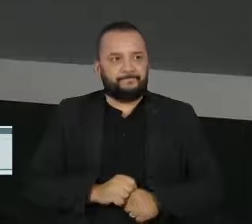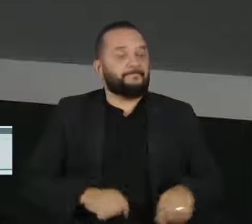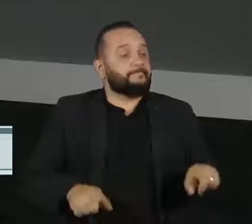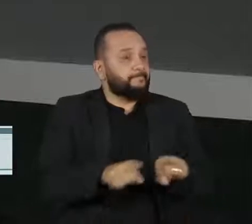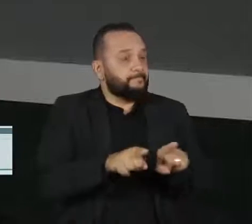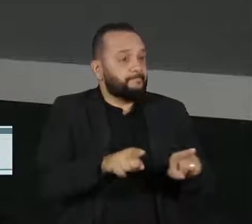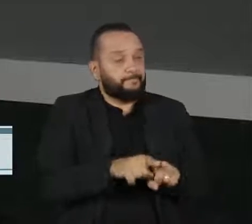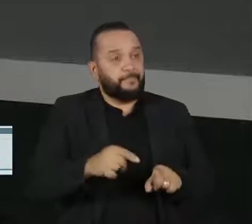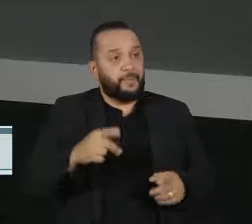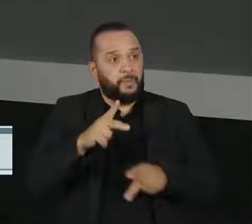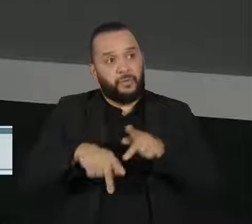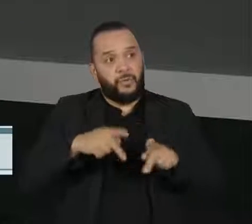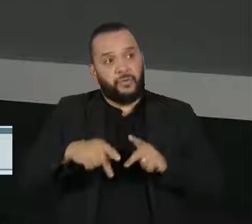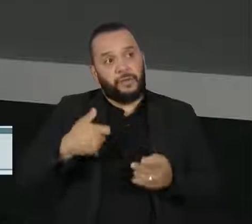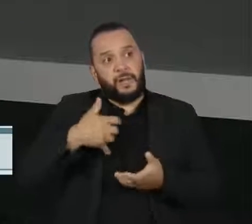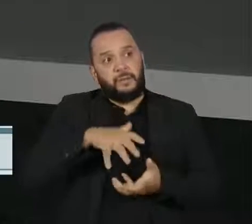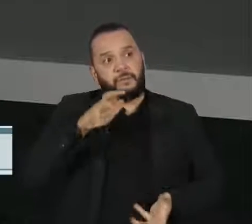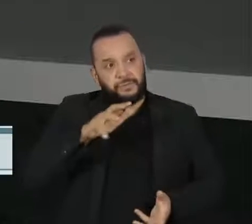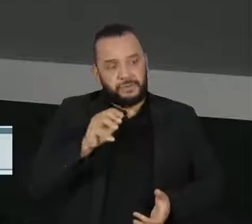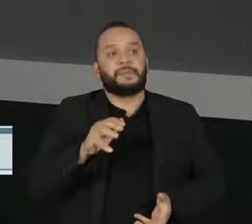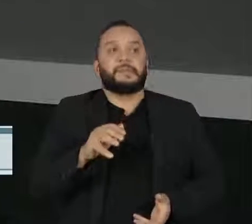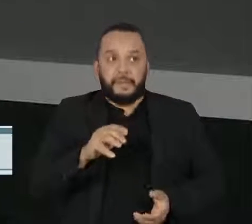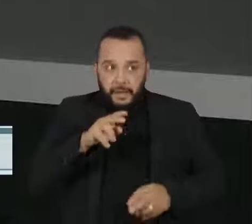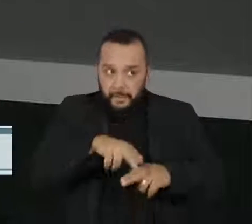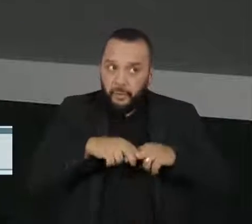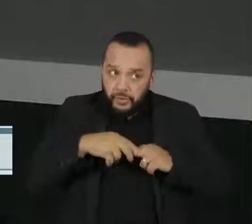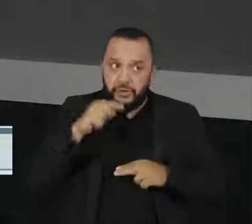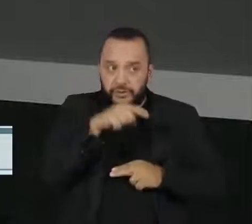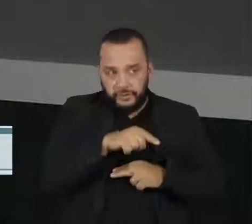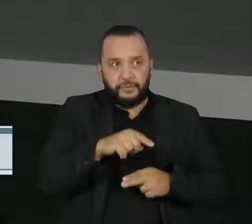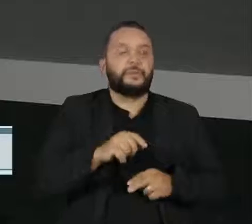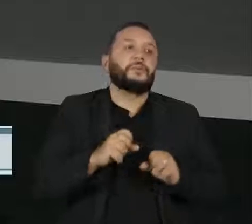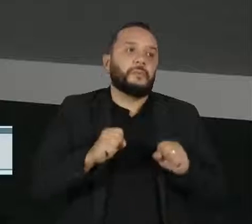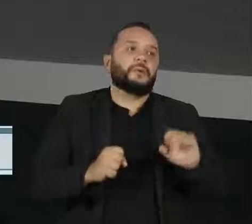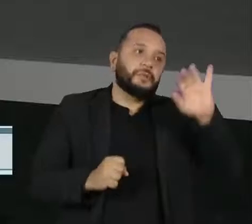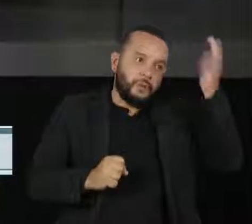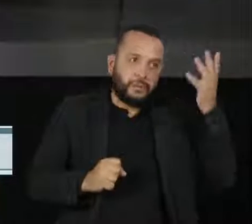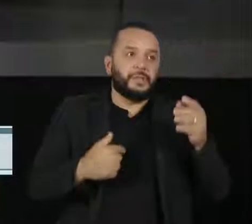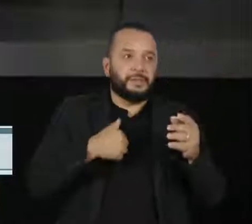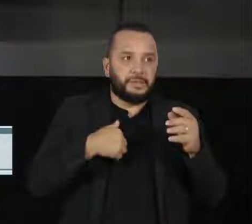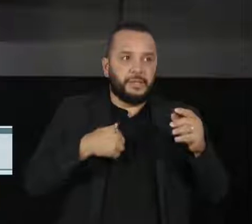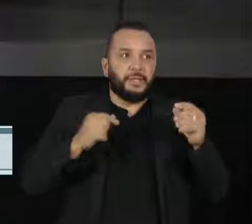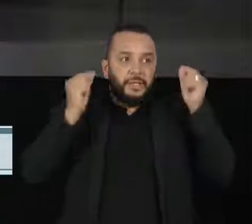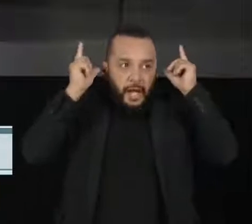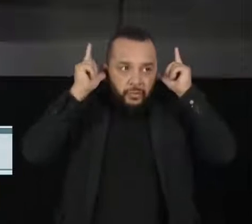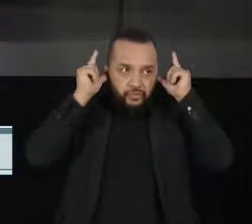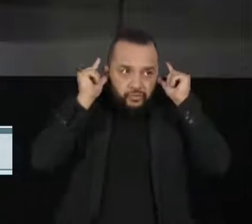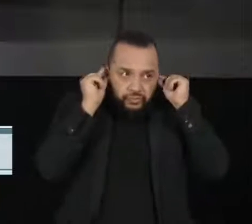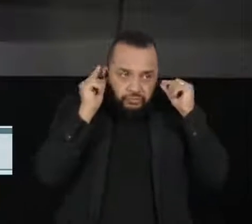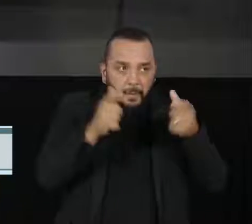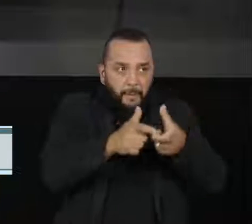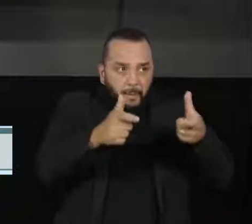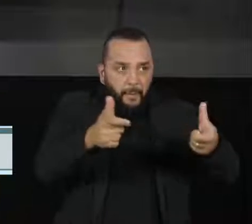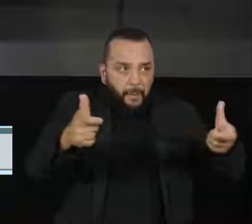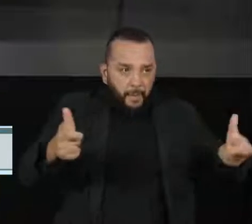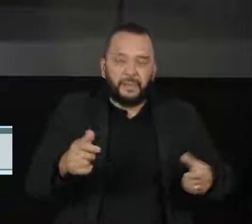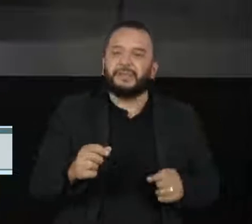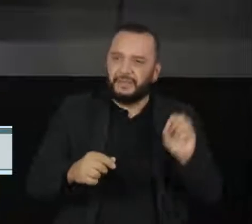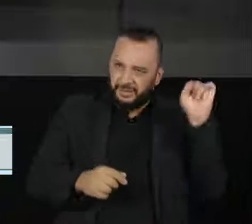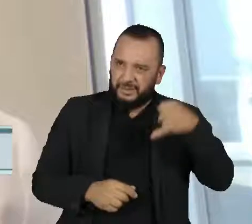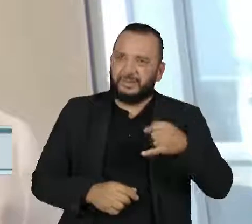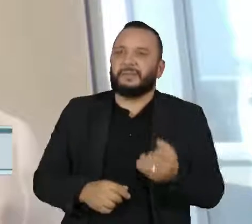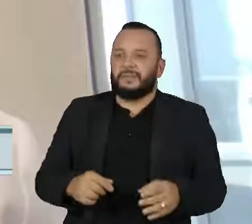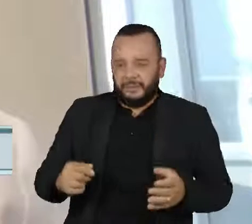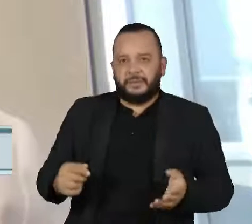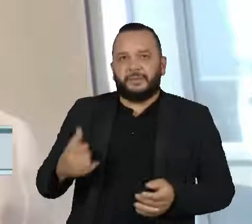o envelhecimento da população também é um fator de aumento desses números? Sem dúvida, né? O envelhecimento da população leva a uma